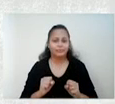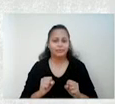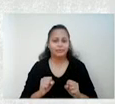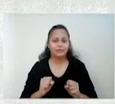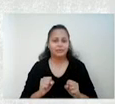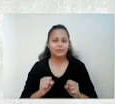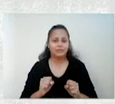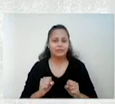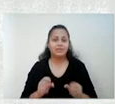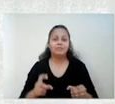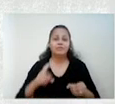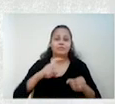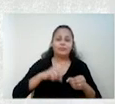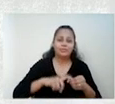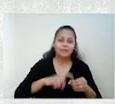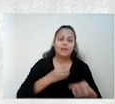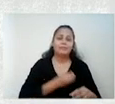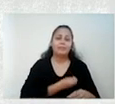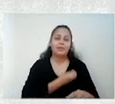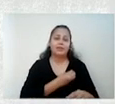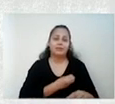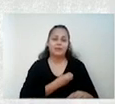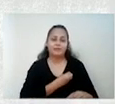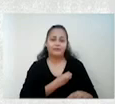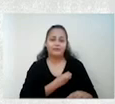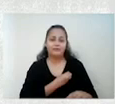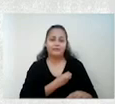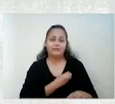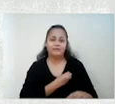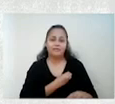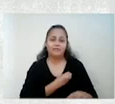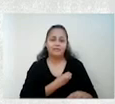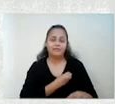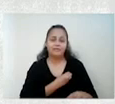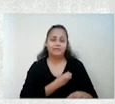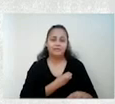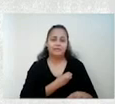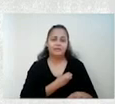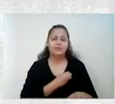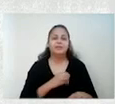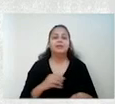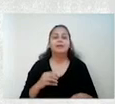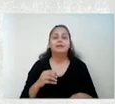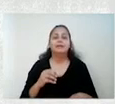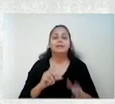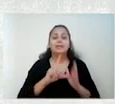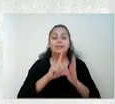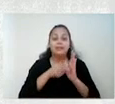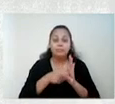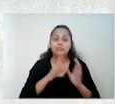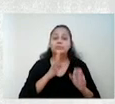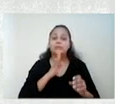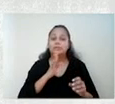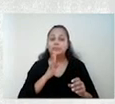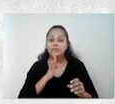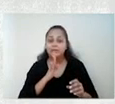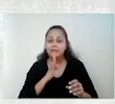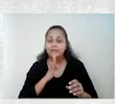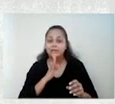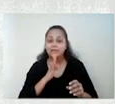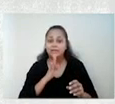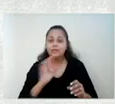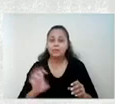deles retomar a vida limitada, né, que o feudo proporcionava, depois do que eles conheceram além da Europa